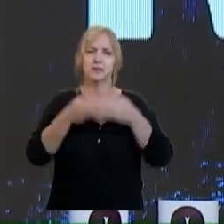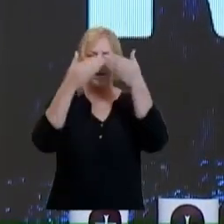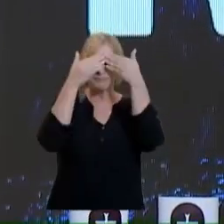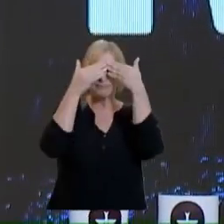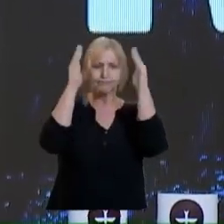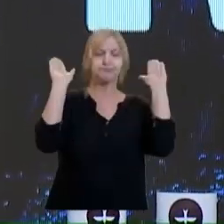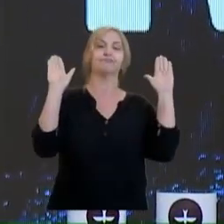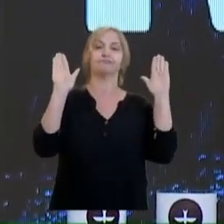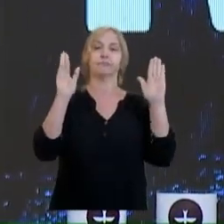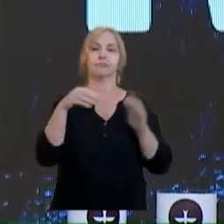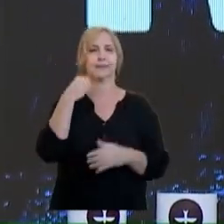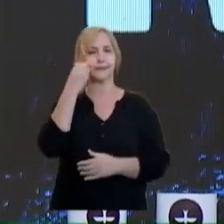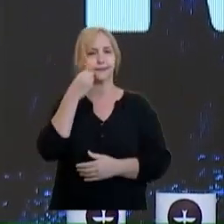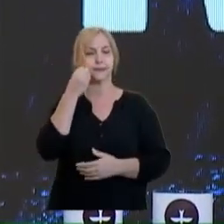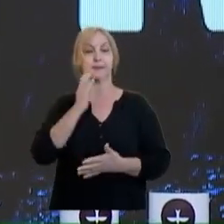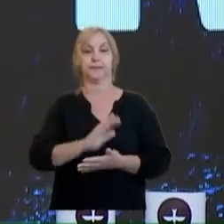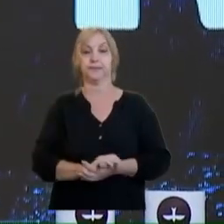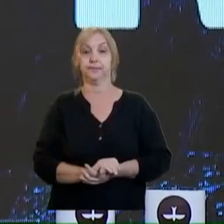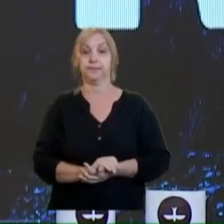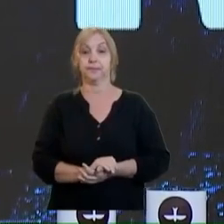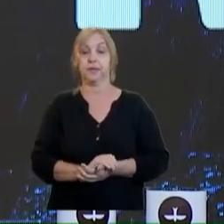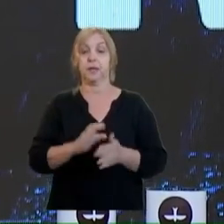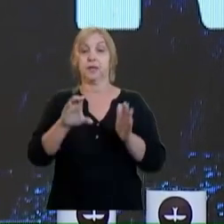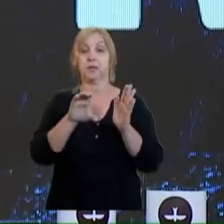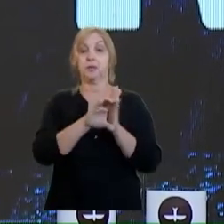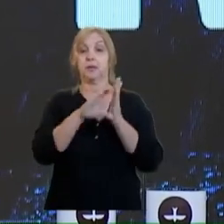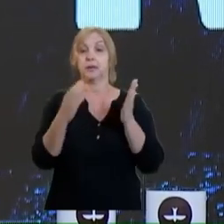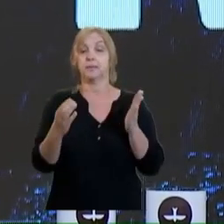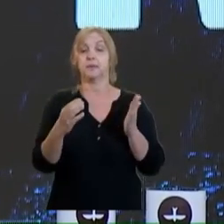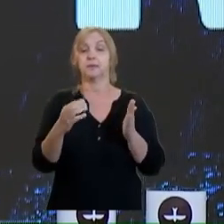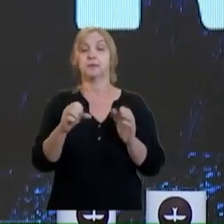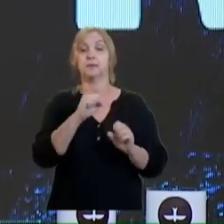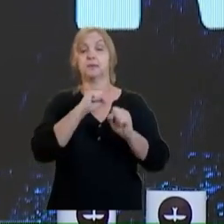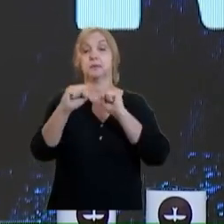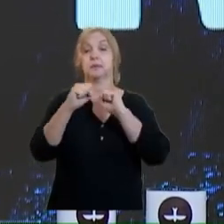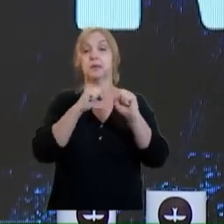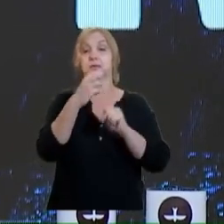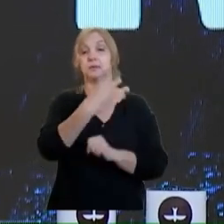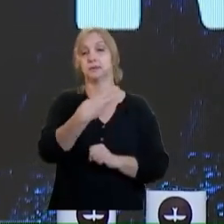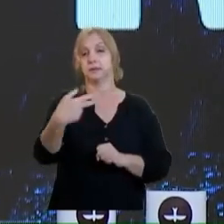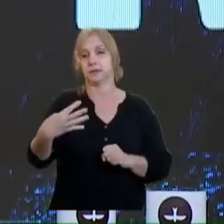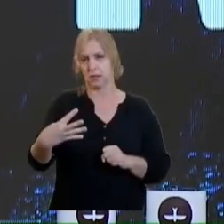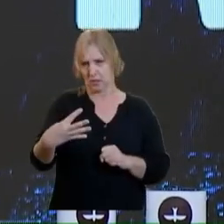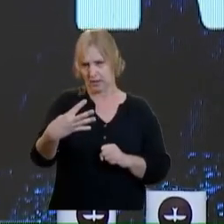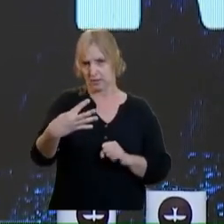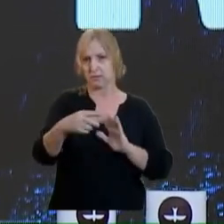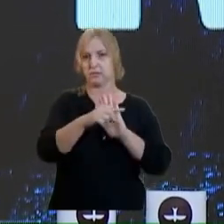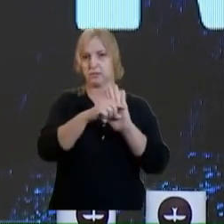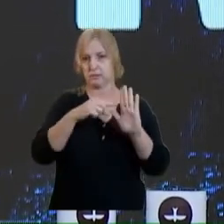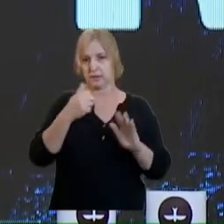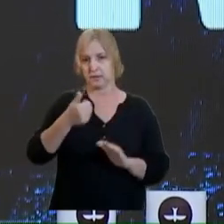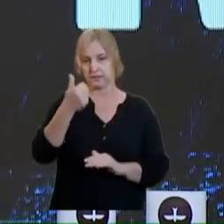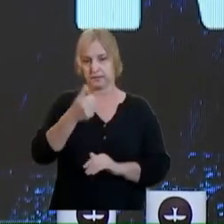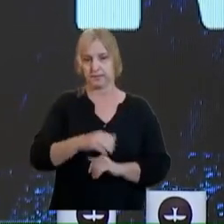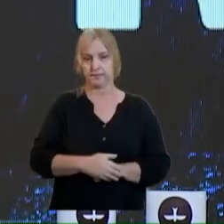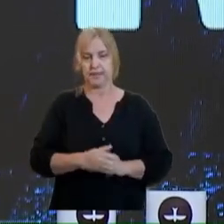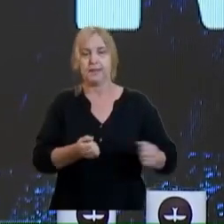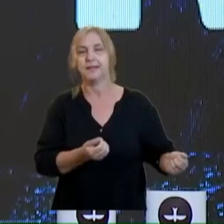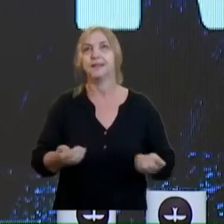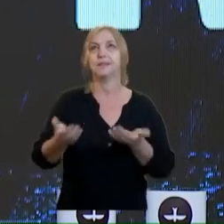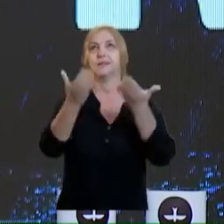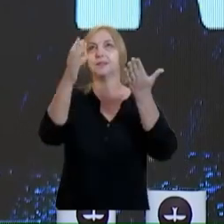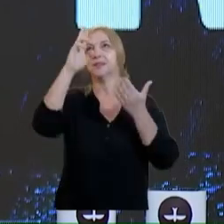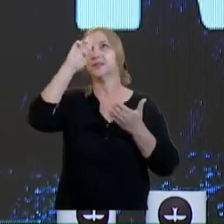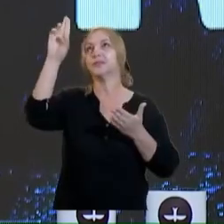abertos para vivenciar. No capítulo 30, Salmo 34, o verso 1 diz assim: bendirei o